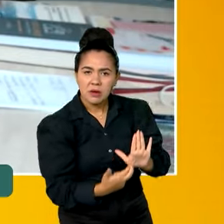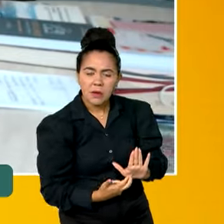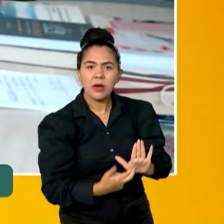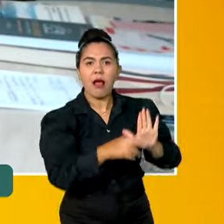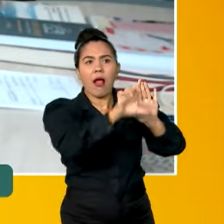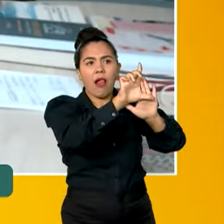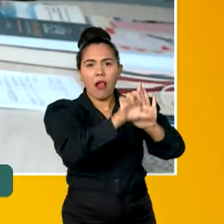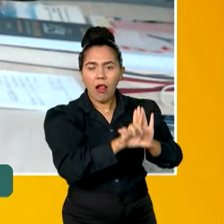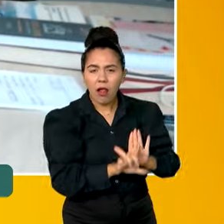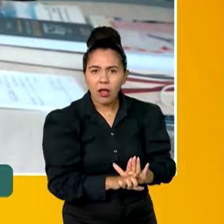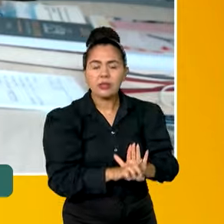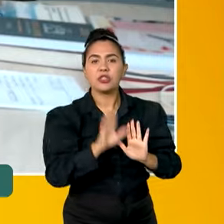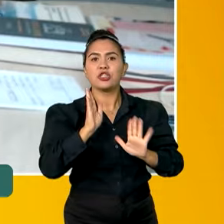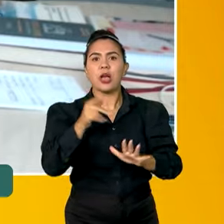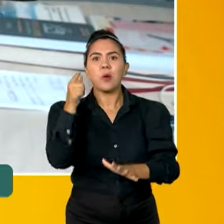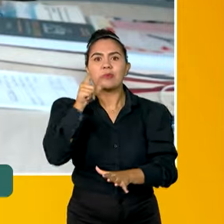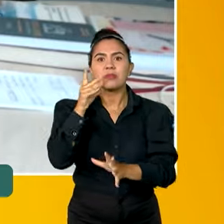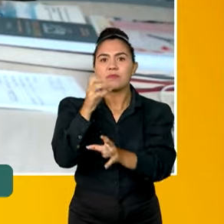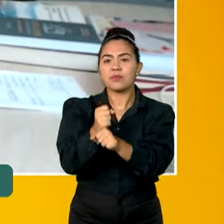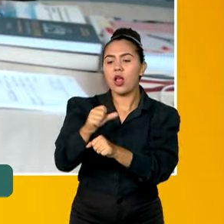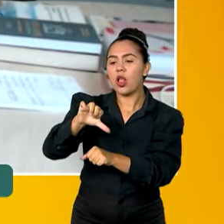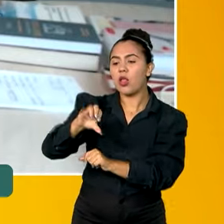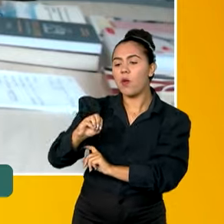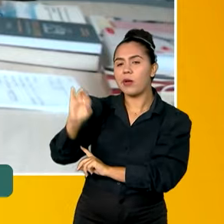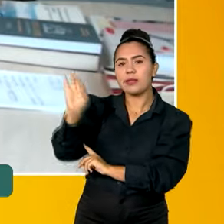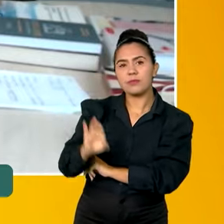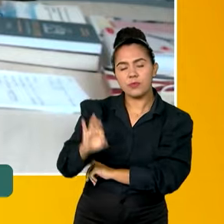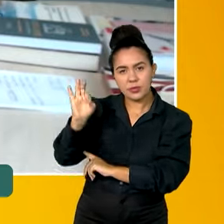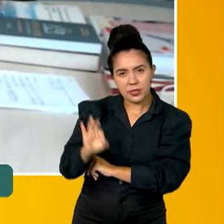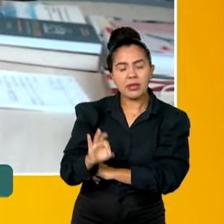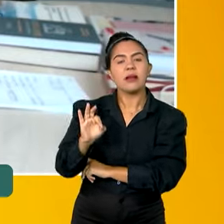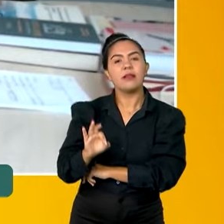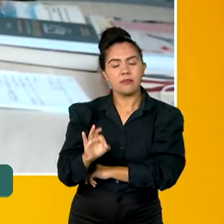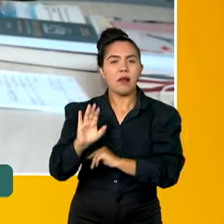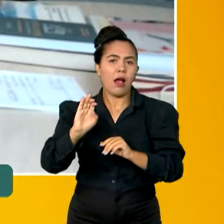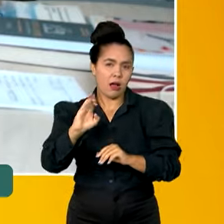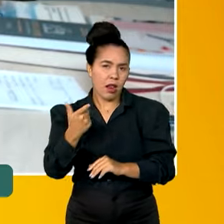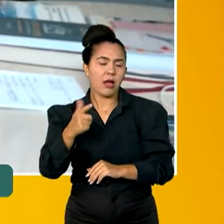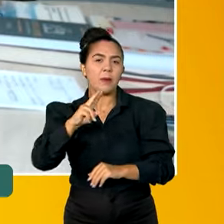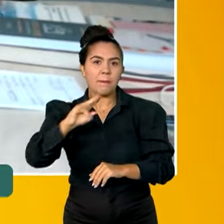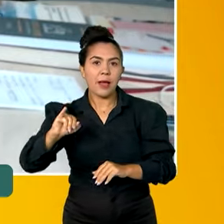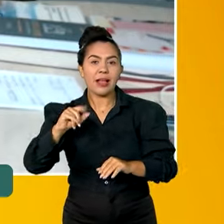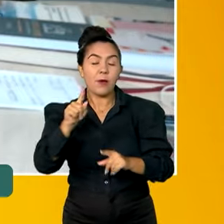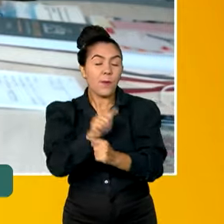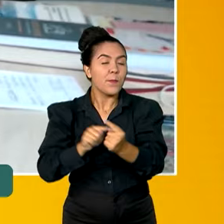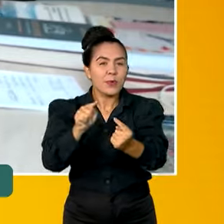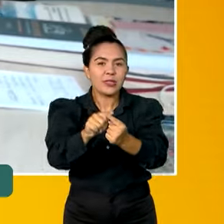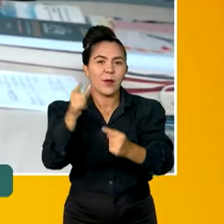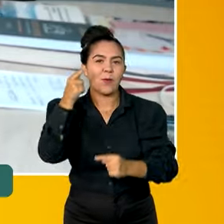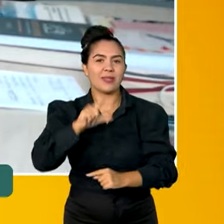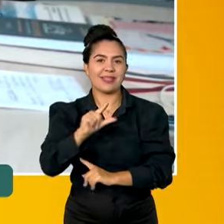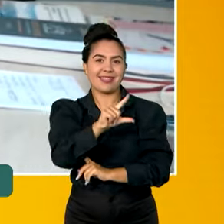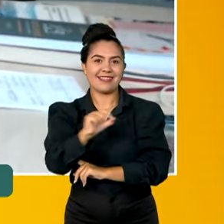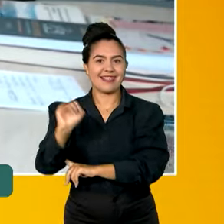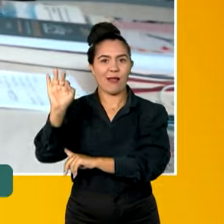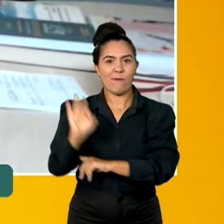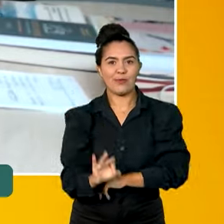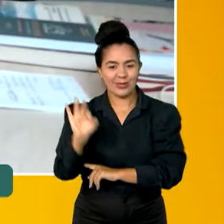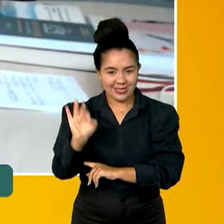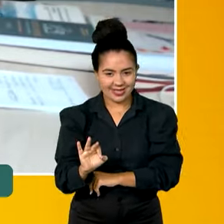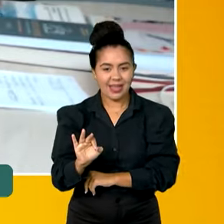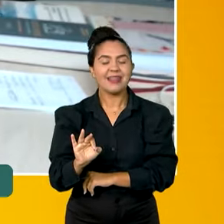aí já quase 90%, com uma tendência clara de crescimento, e a nossa meta é chegar em 100%, e nós